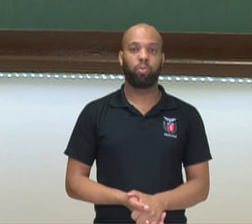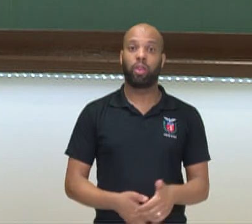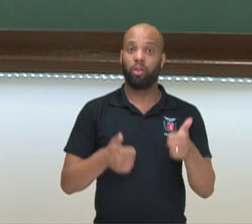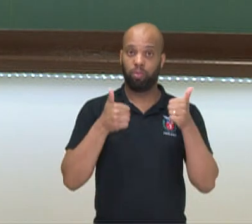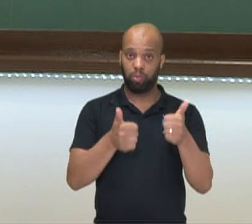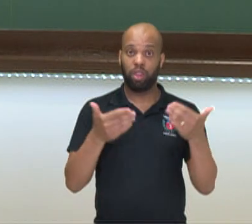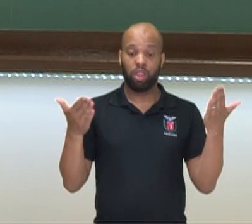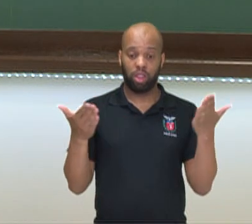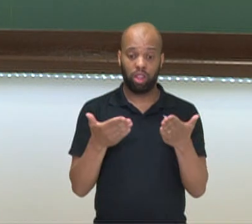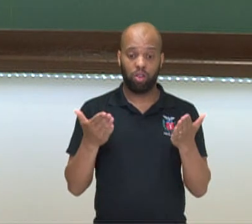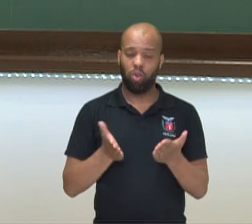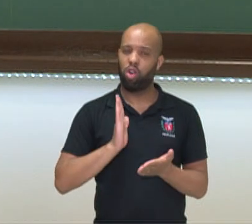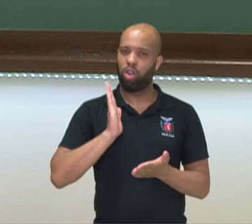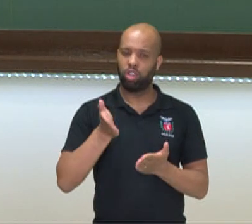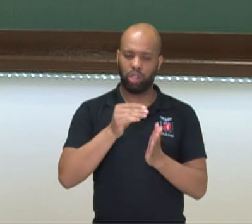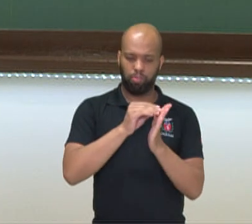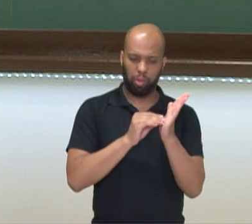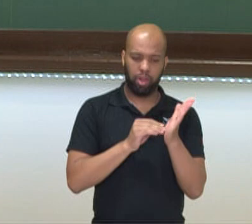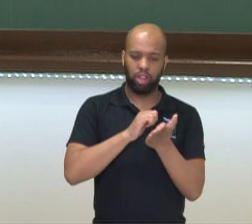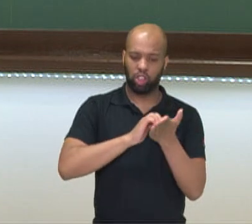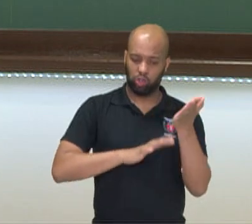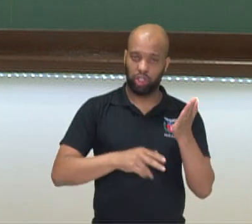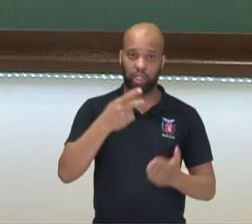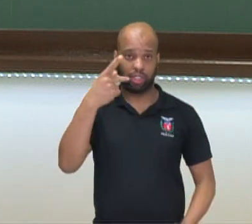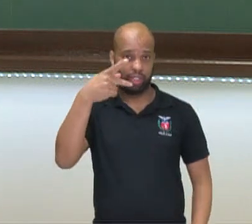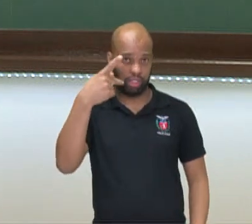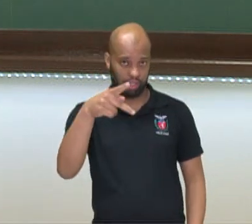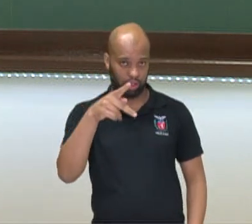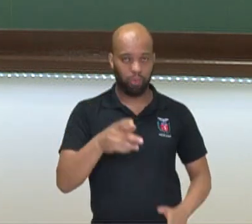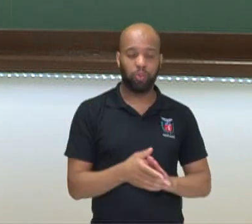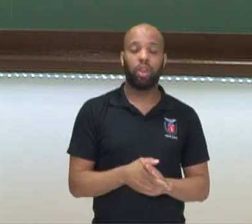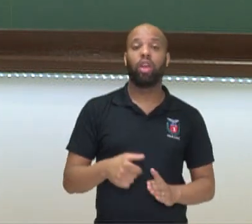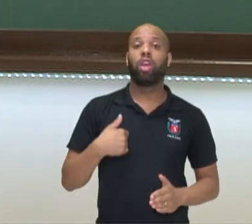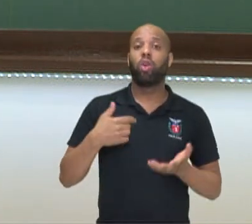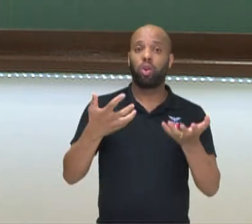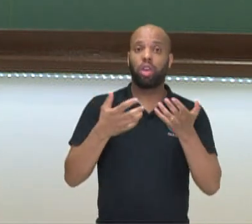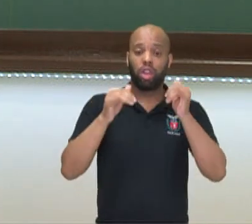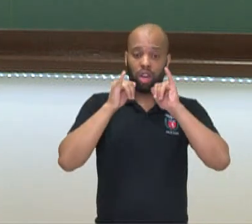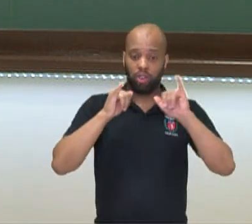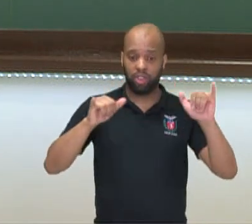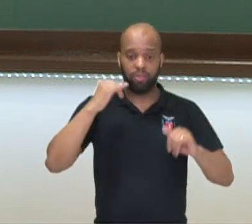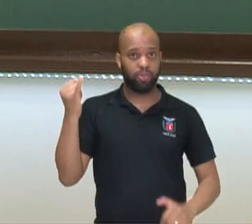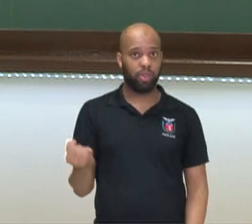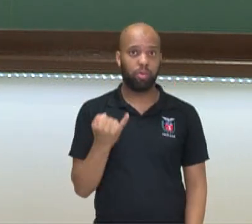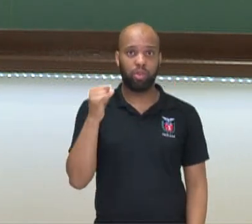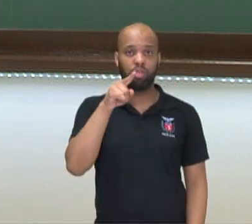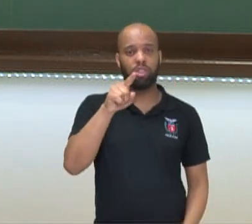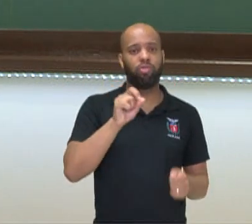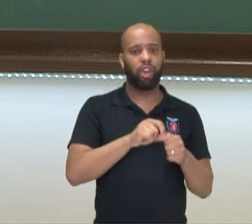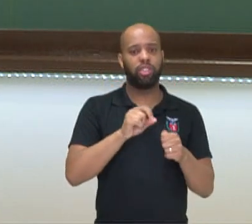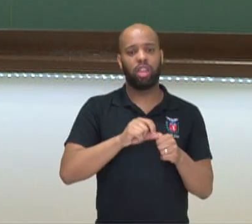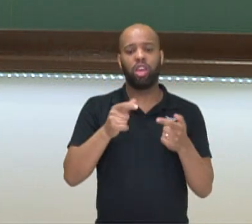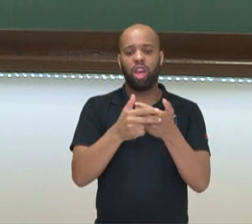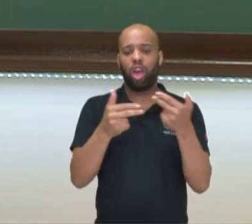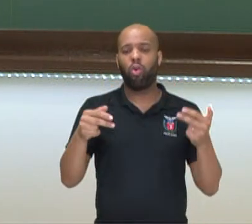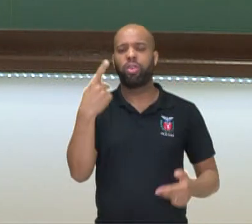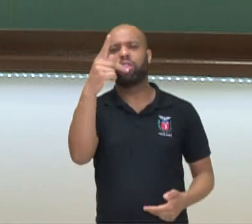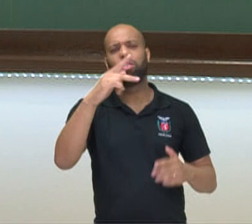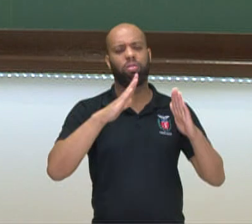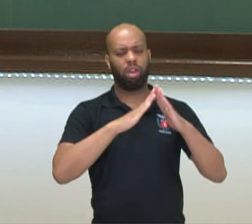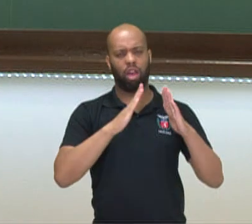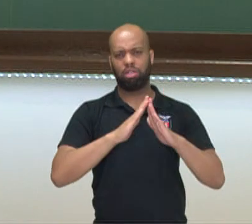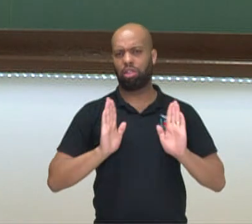Muito bem, agora que você já anotou a tua atividade de mão na massa, eu quero lembrar para você o seguinte, é importante que você faça as coisas com o que você tem em casa,